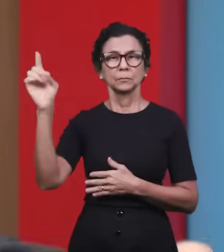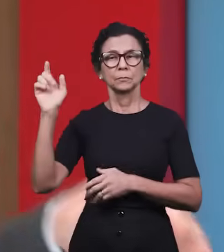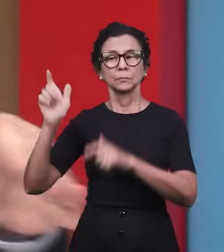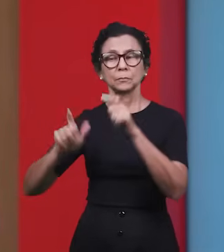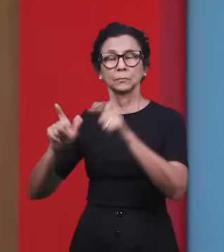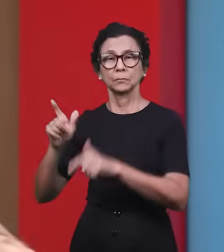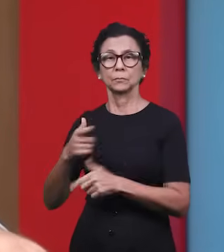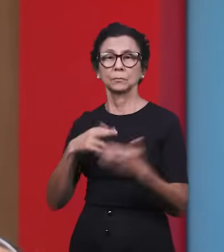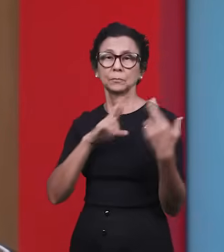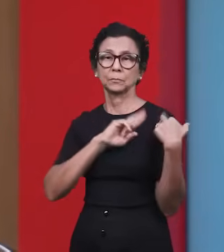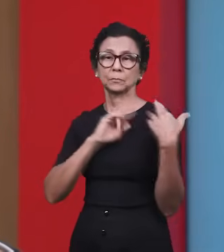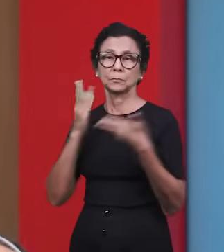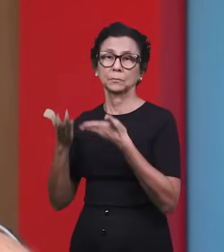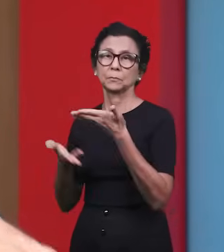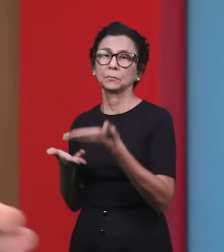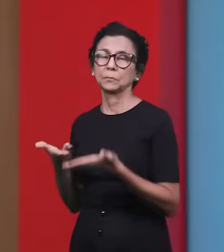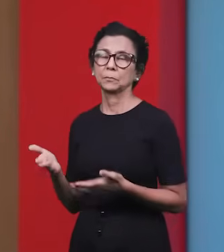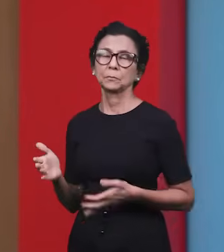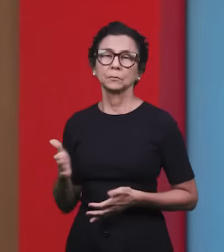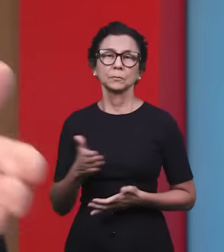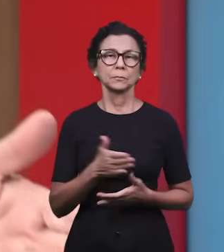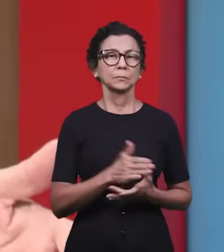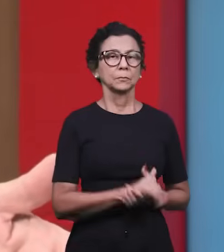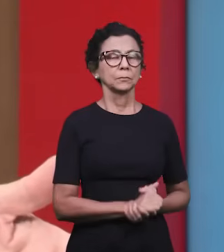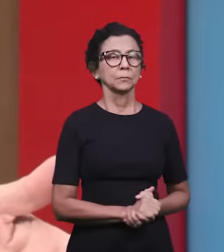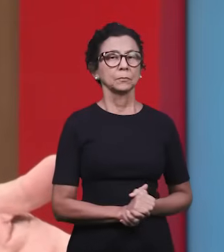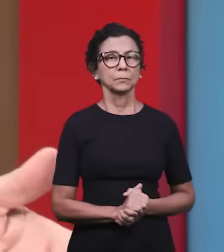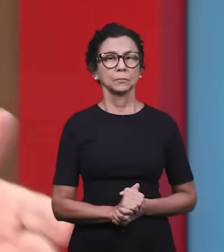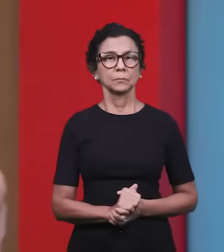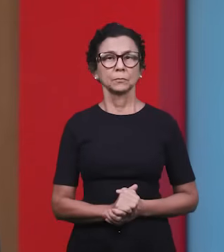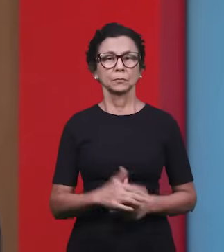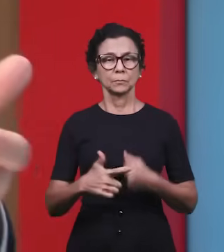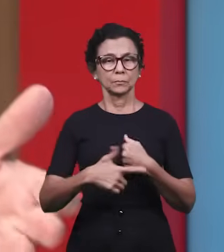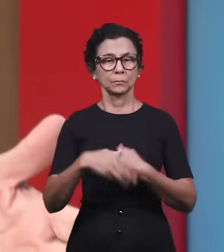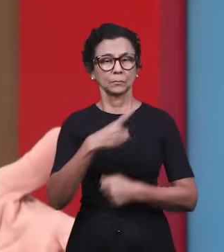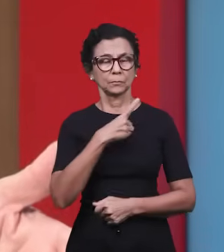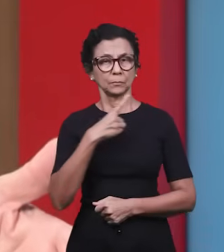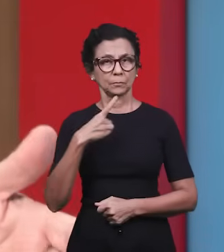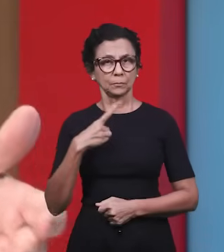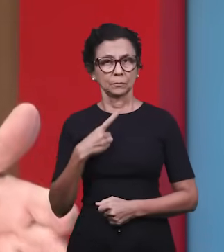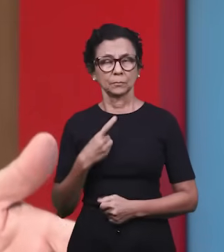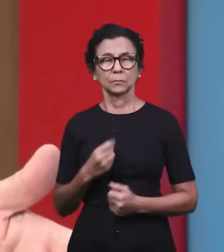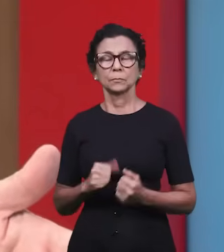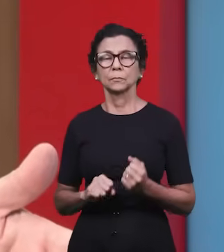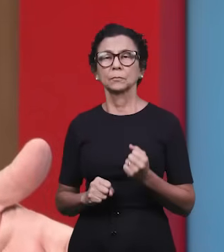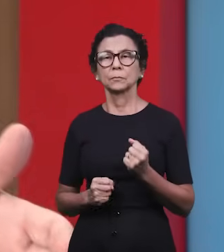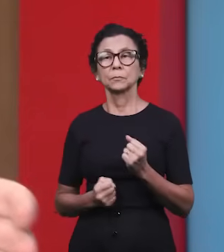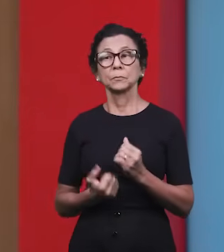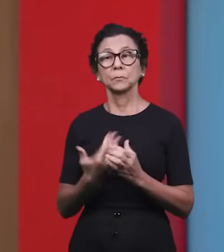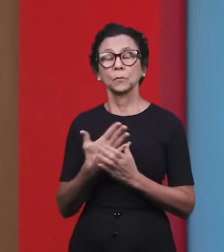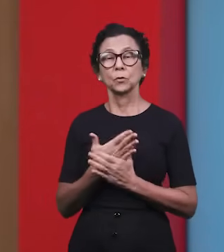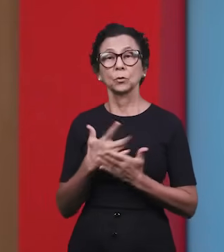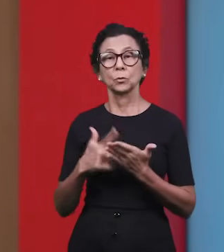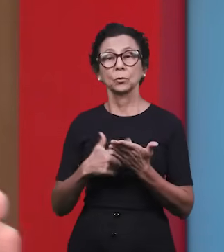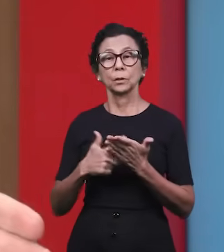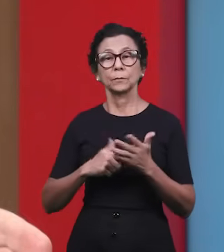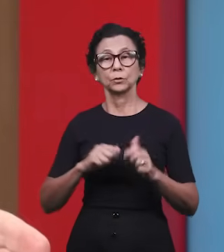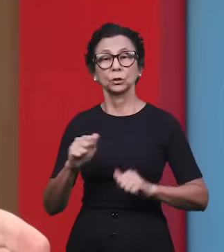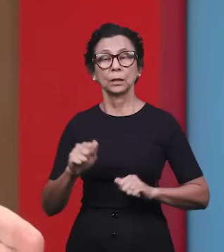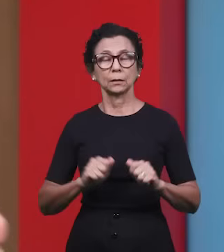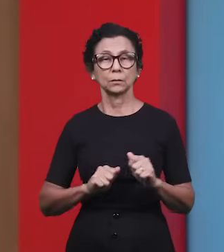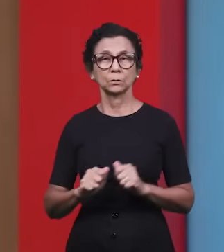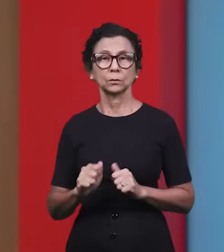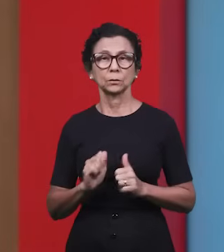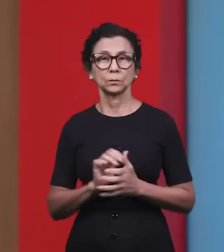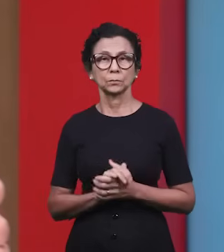ovelhas. E nós podemos, porque o diaconato surgiu em Atos, ali com o crescimento do rebanho depois do Pentecostes, mas nós podemos usar um